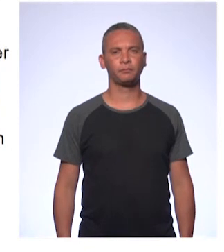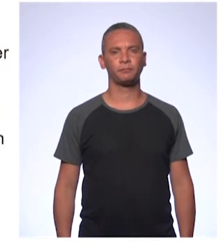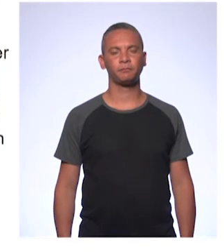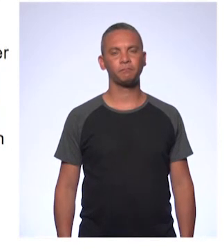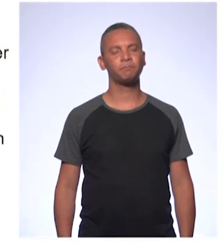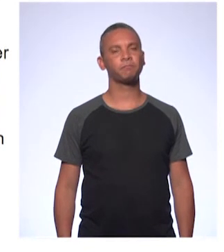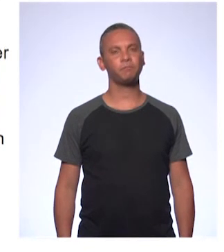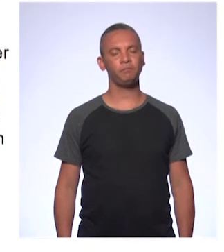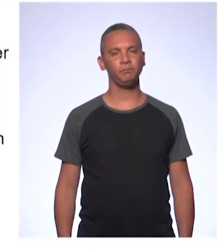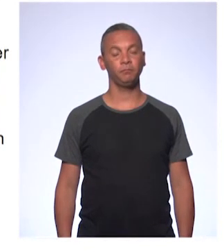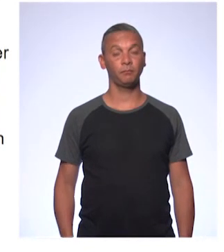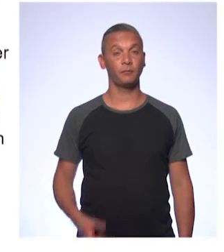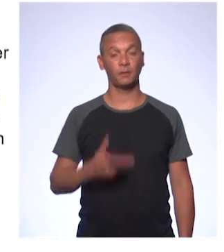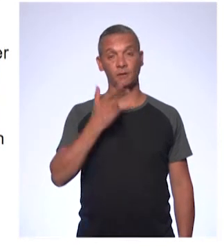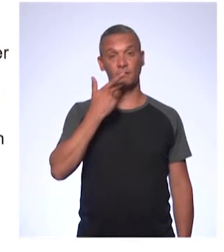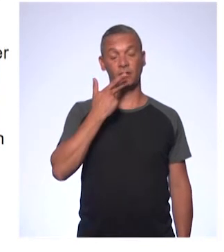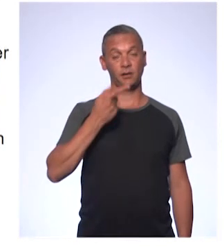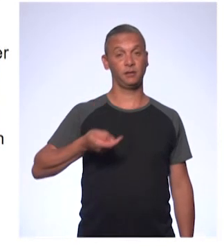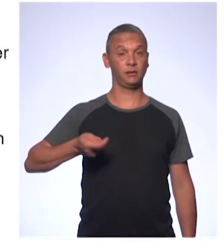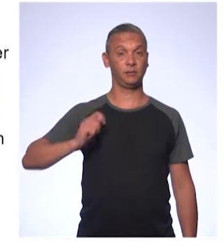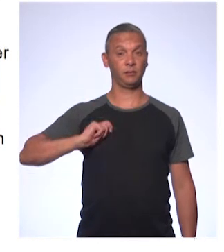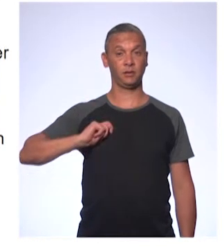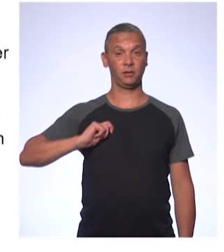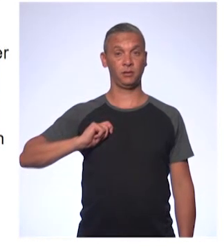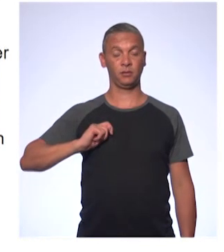Que los cumplan muy felices.